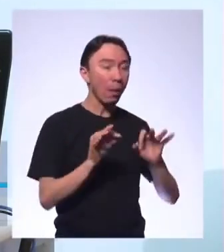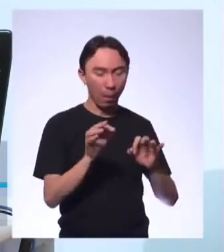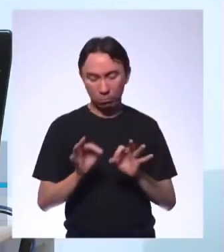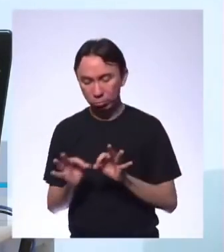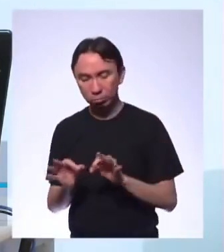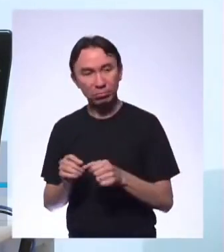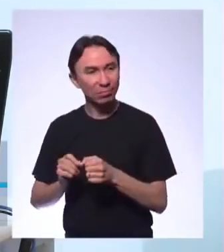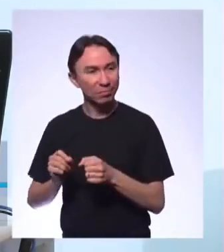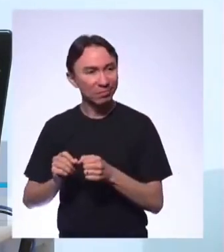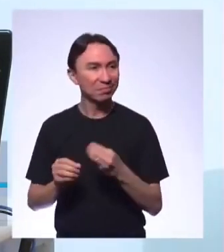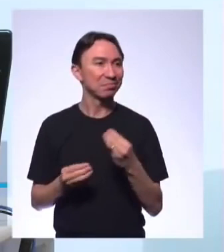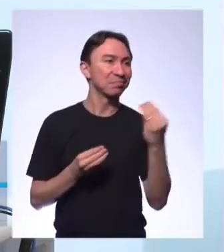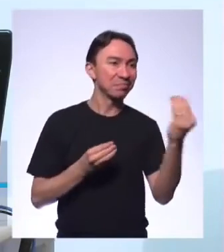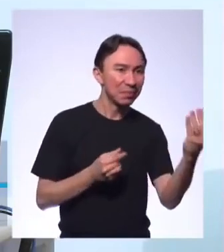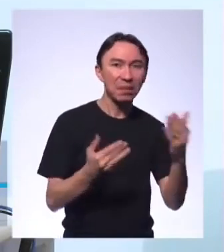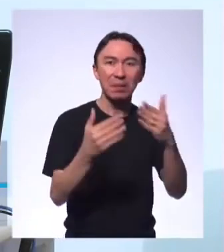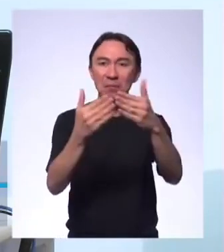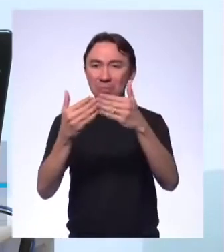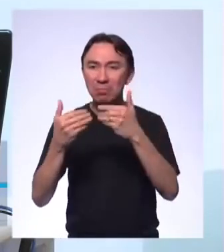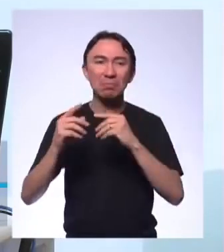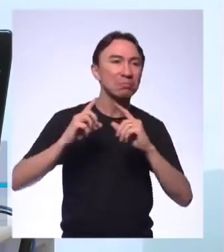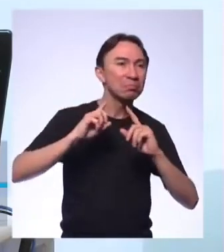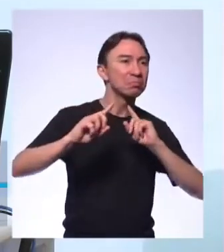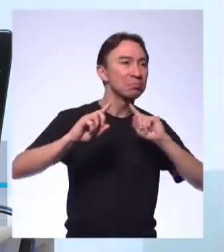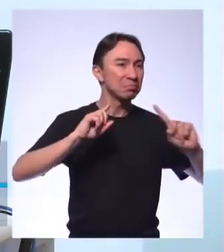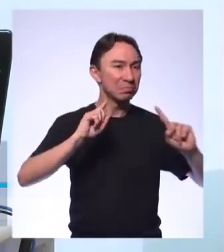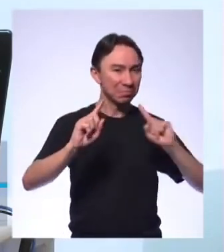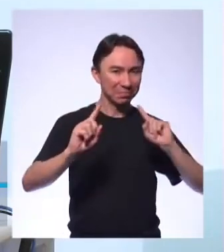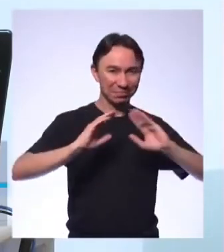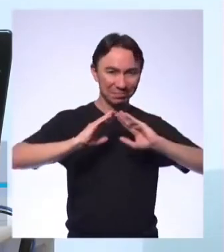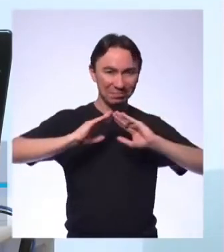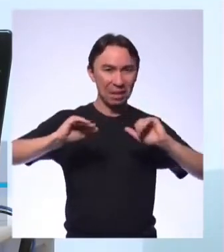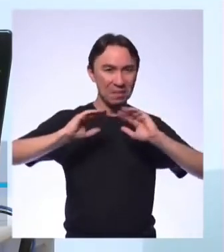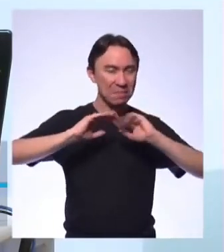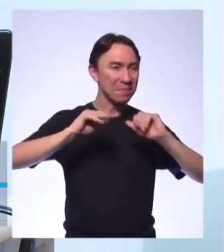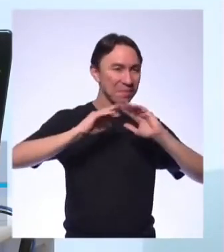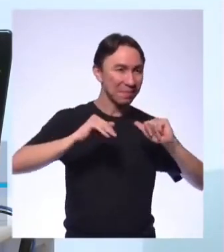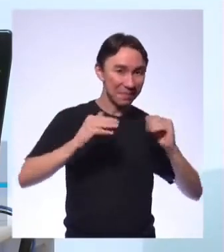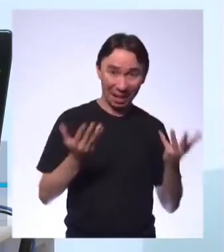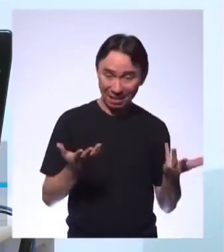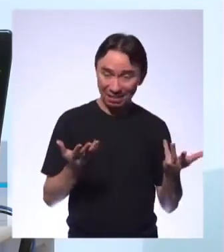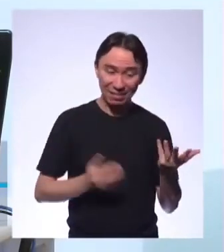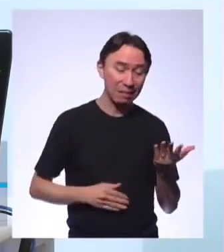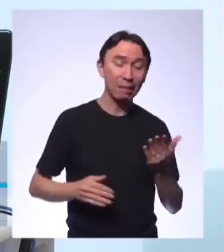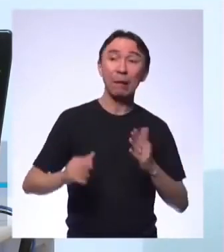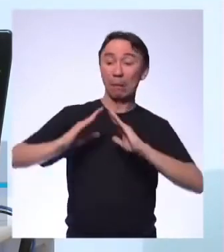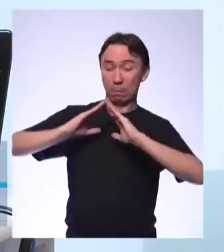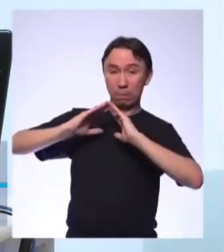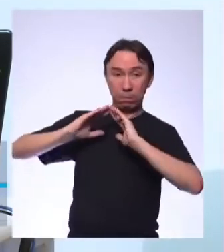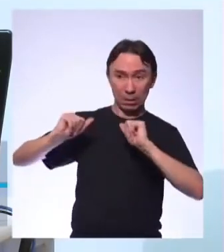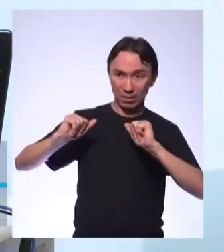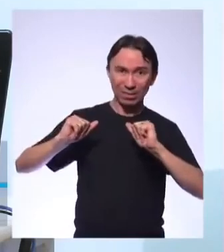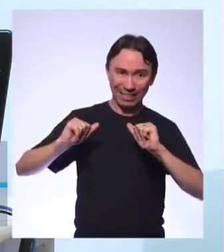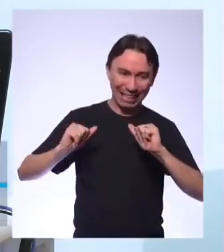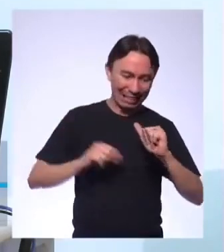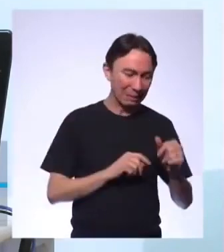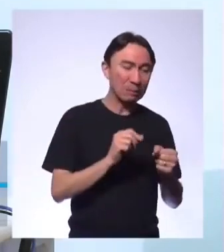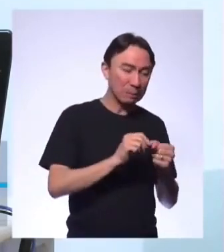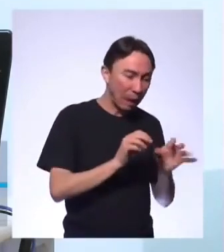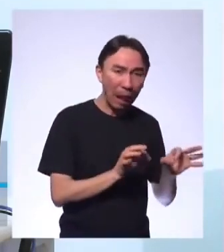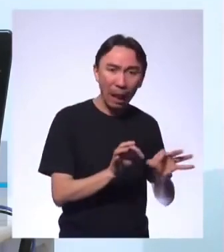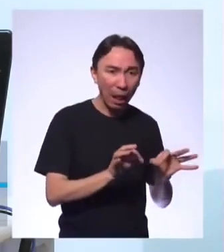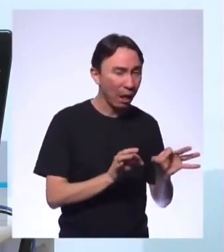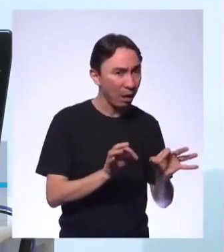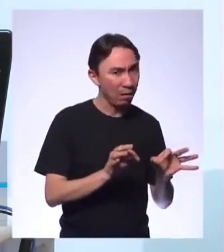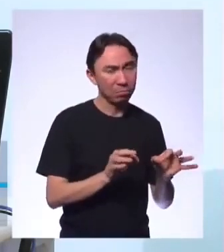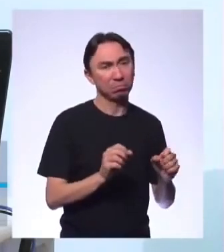artesanal, ele também pode ser um pouco mais caro, até porque o artesão não tem oportunidade de produzir em larga escala. Então, ele tem que tirar o máximo de